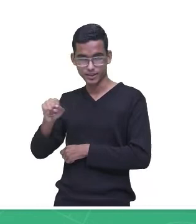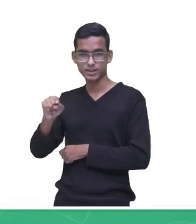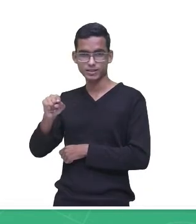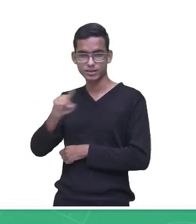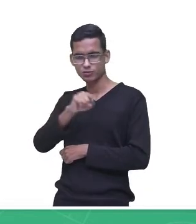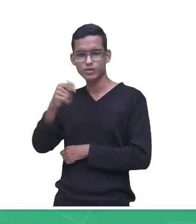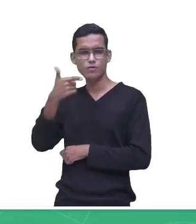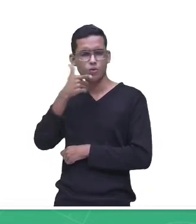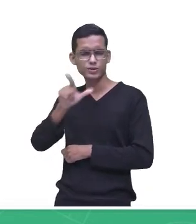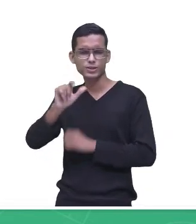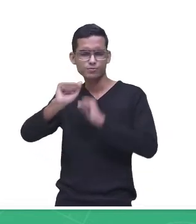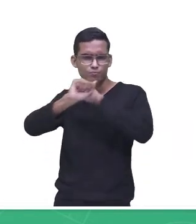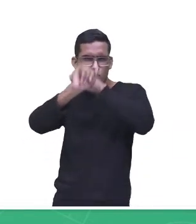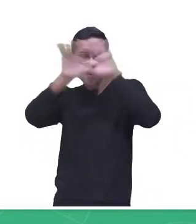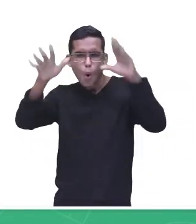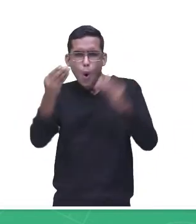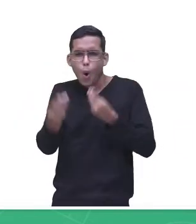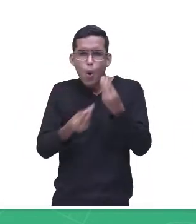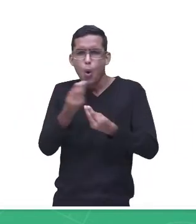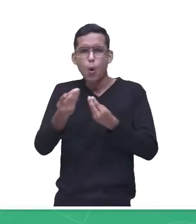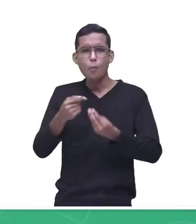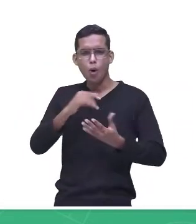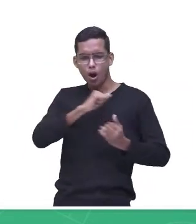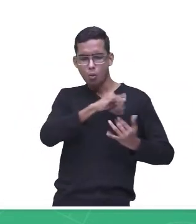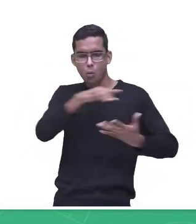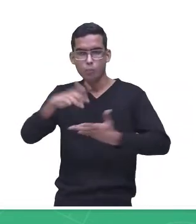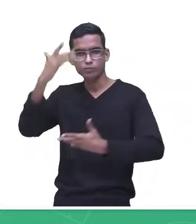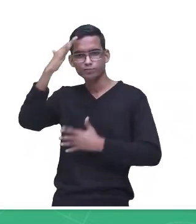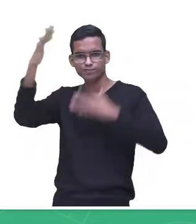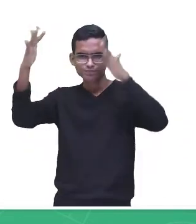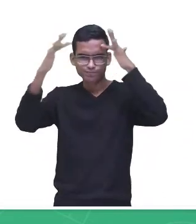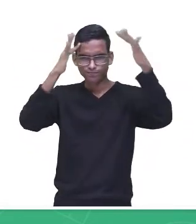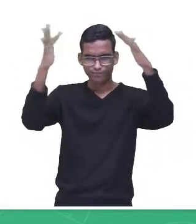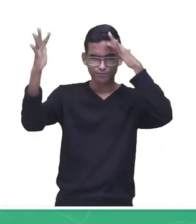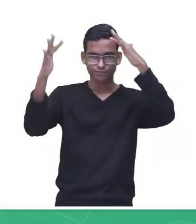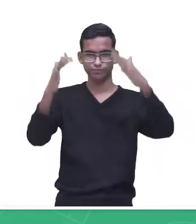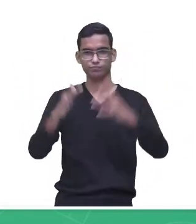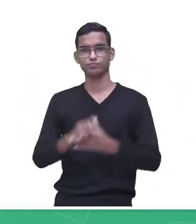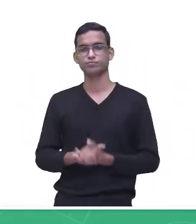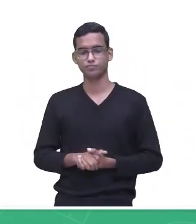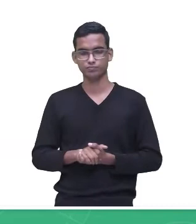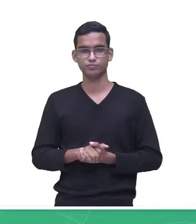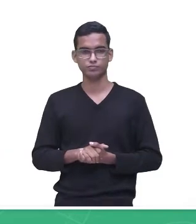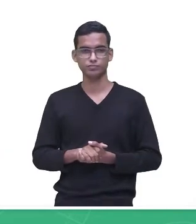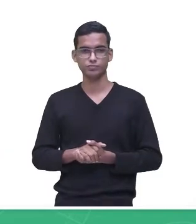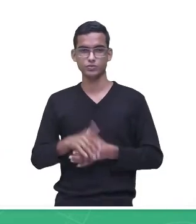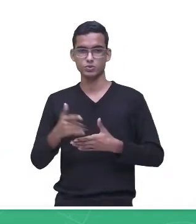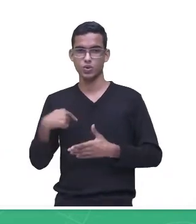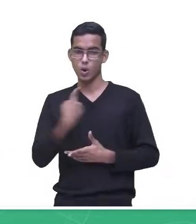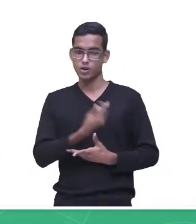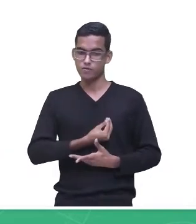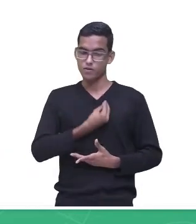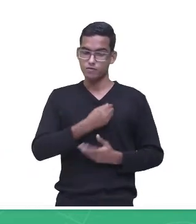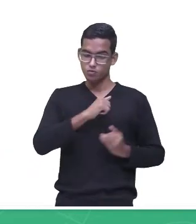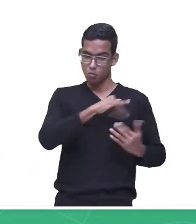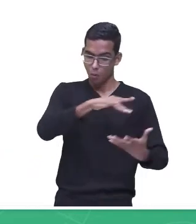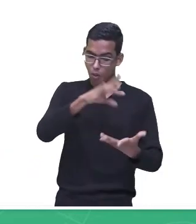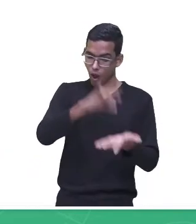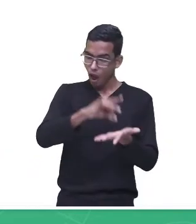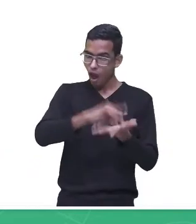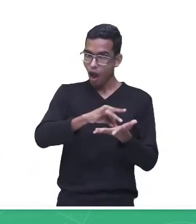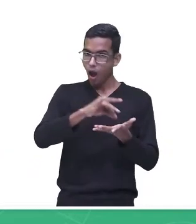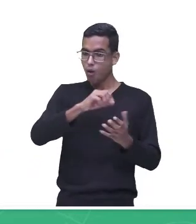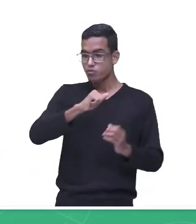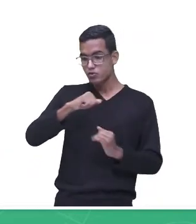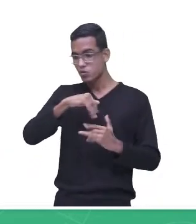ideias, tá? Nós vivemos num mundo irreal, mas existe o mundo real. Mas eu tenho ideia do que é esse mundo real, por